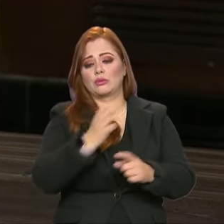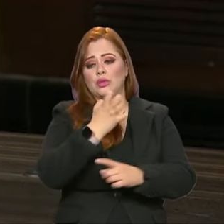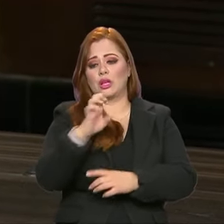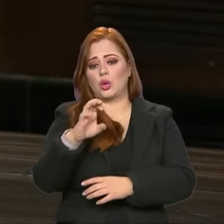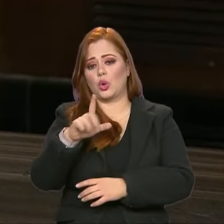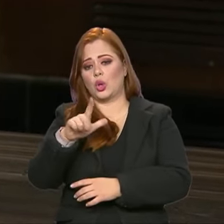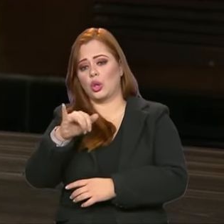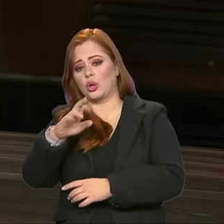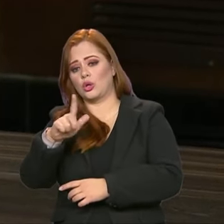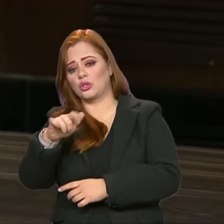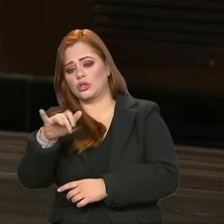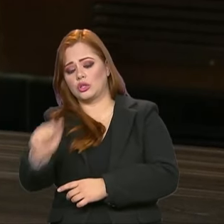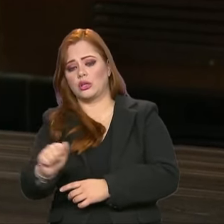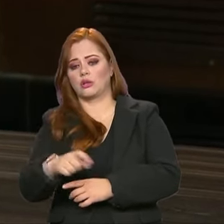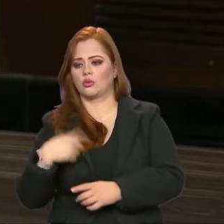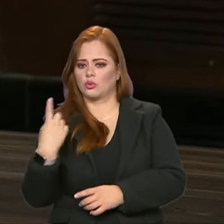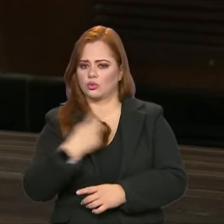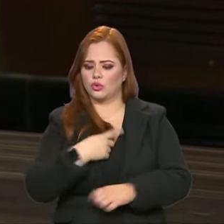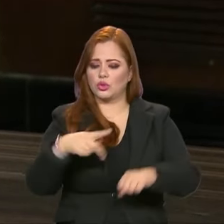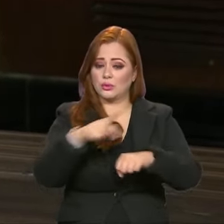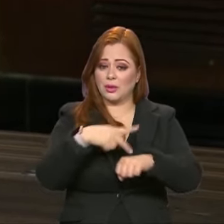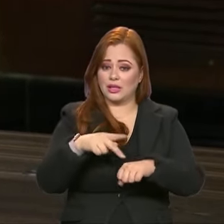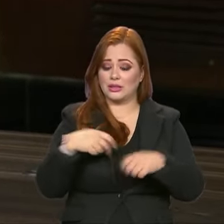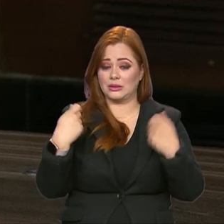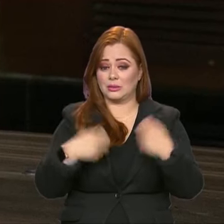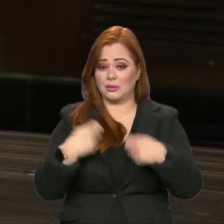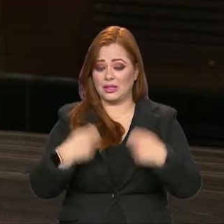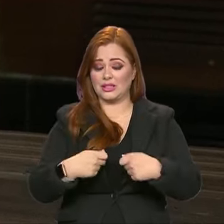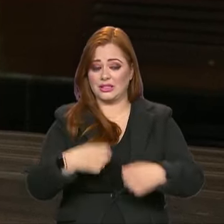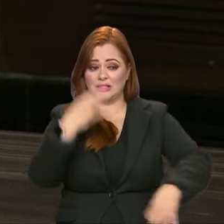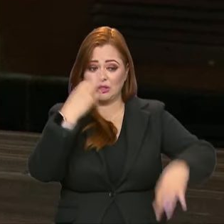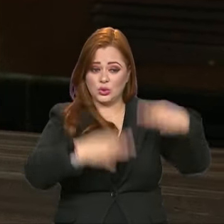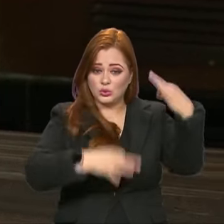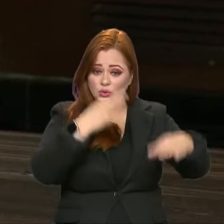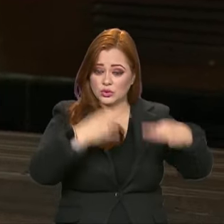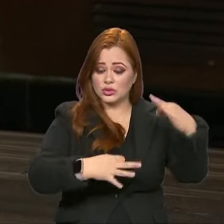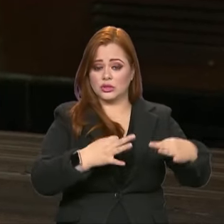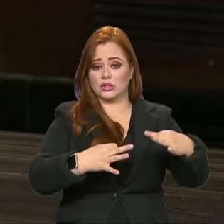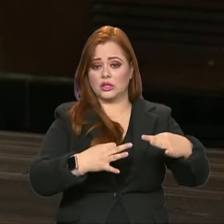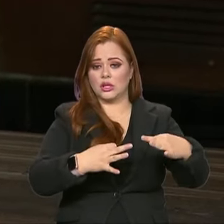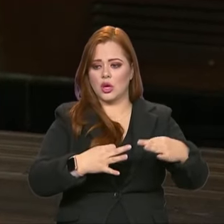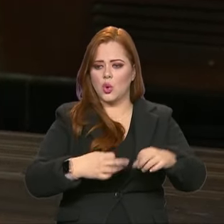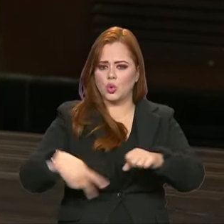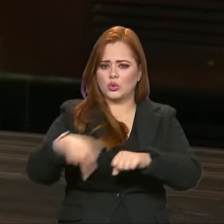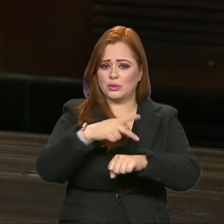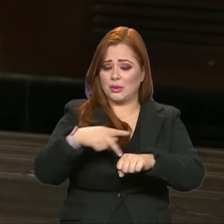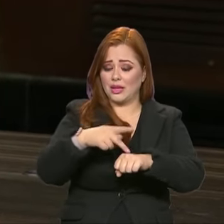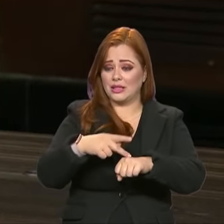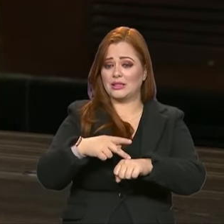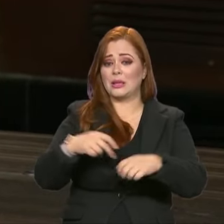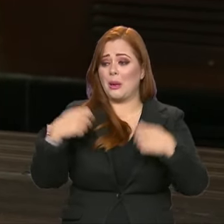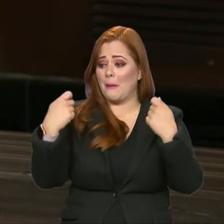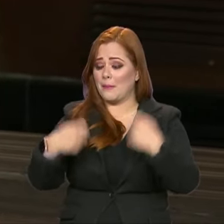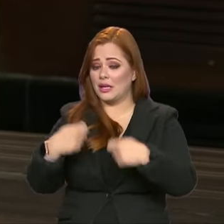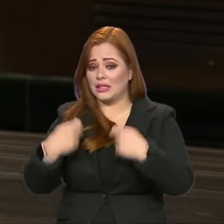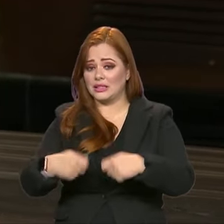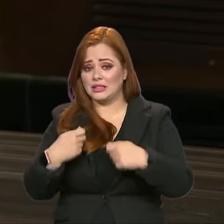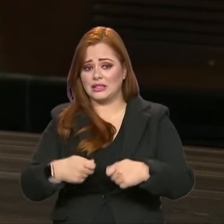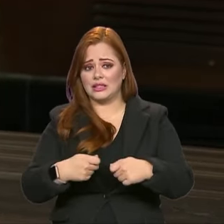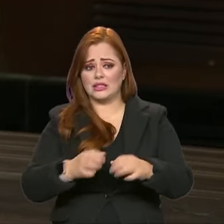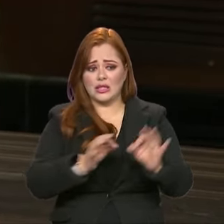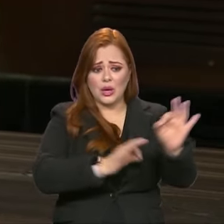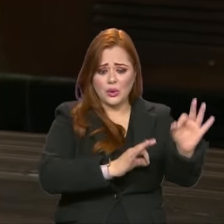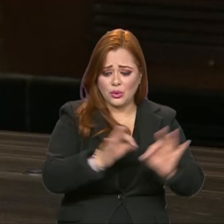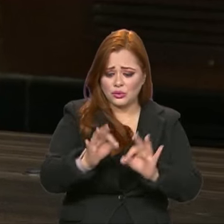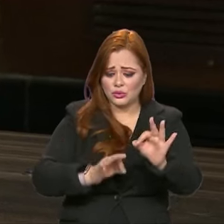Nossos países devem praticar uma política tributária justa. Os países também devem fazer um rígido controle